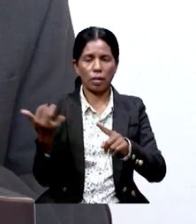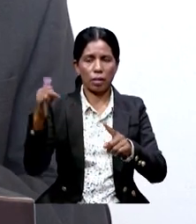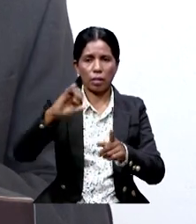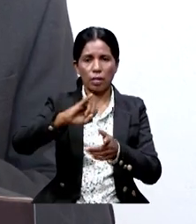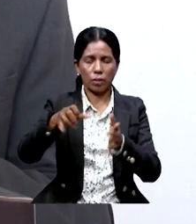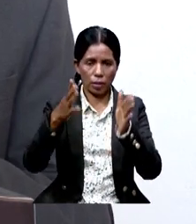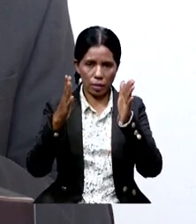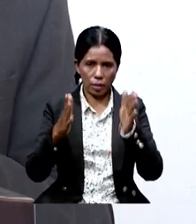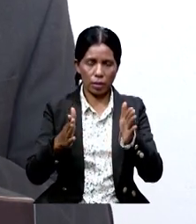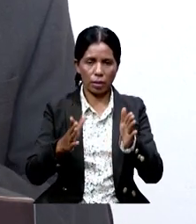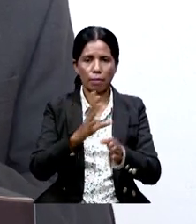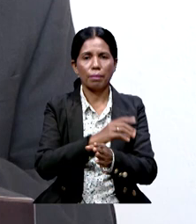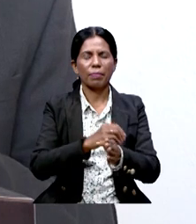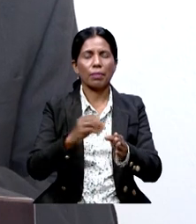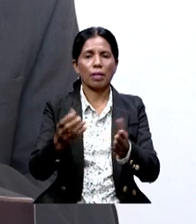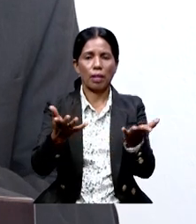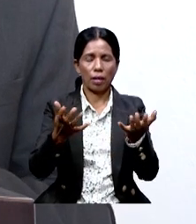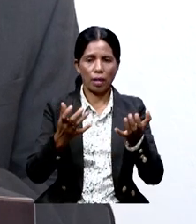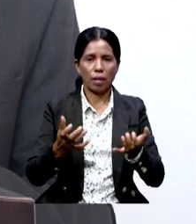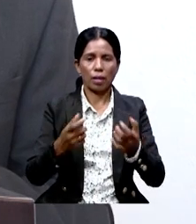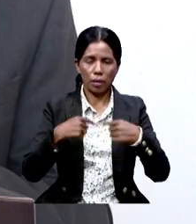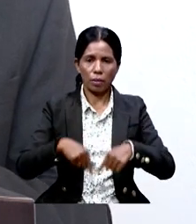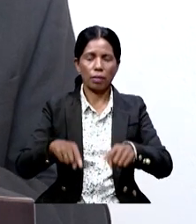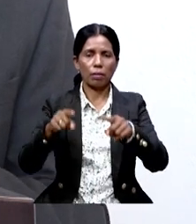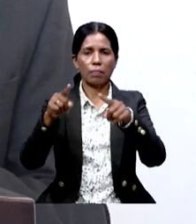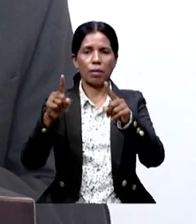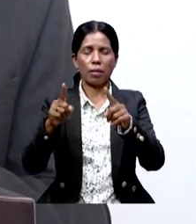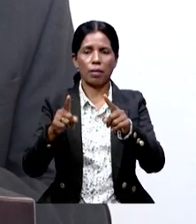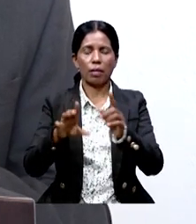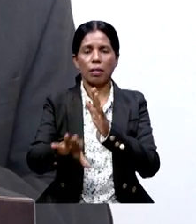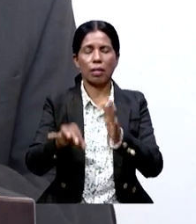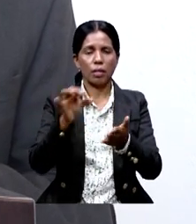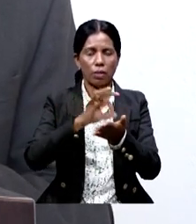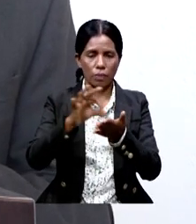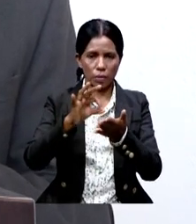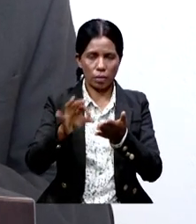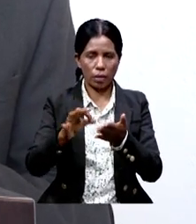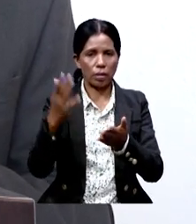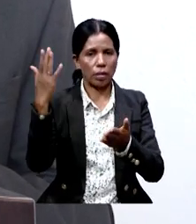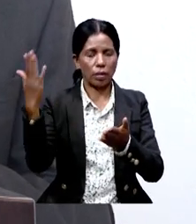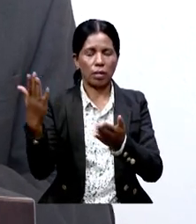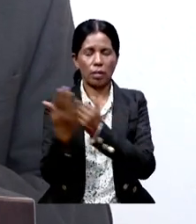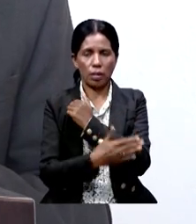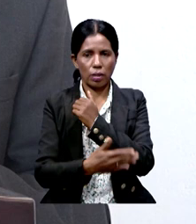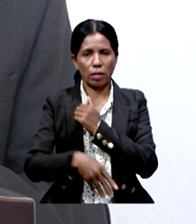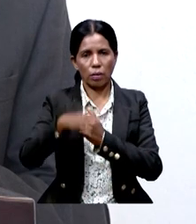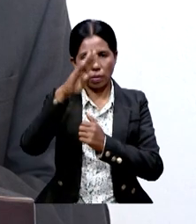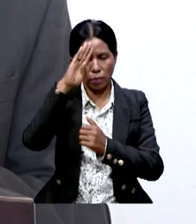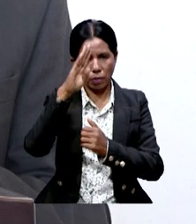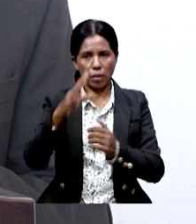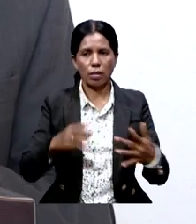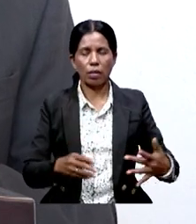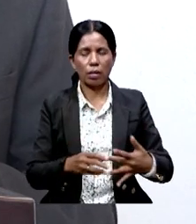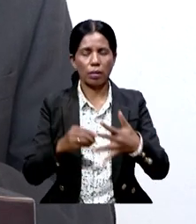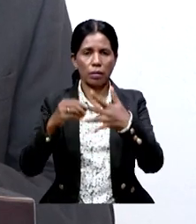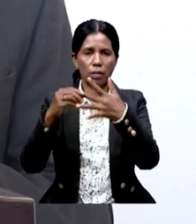nebe ke hakara atuba esta formação e a Cuba ligou a área